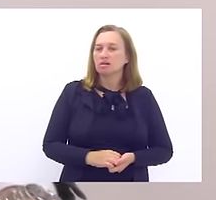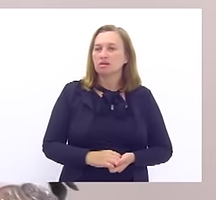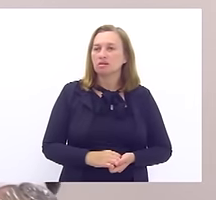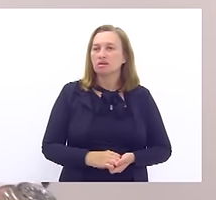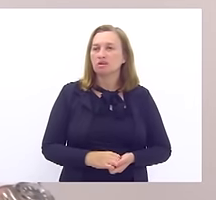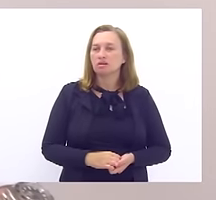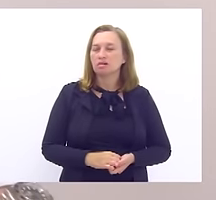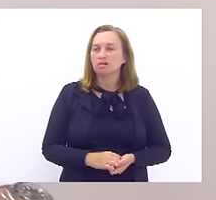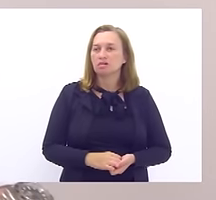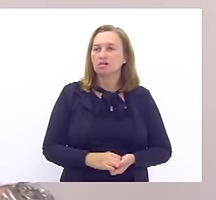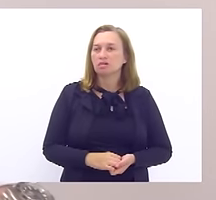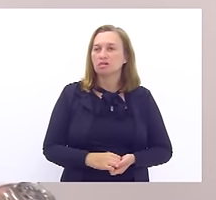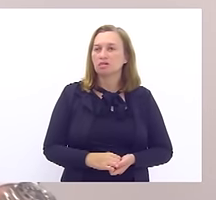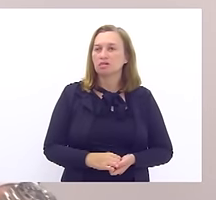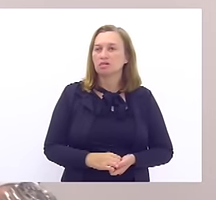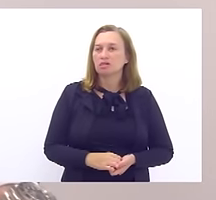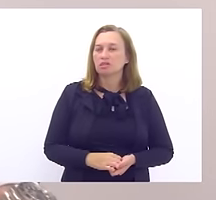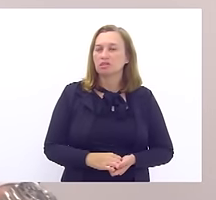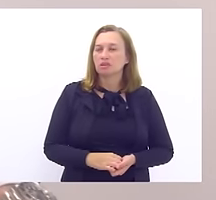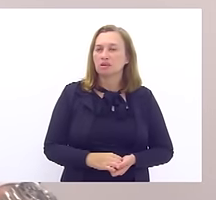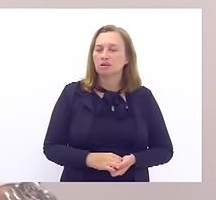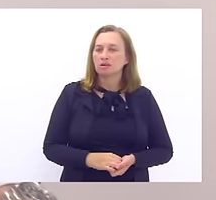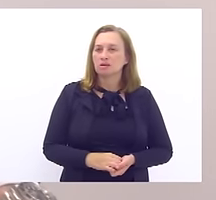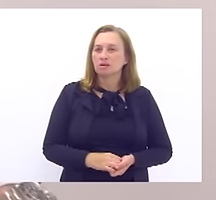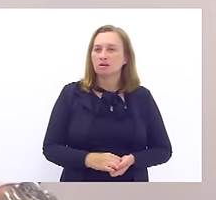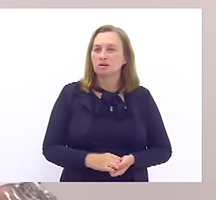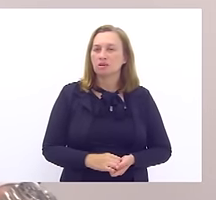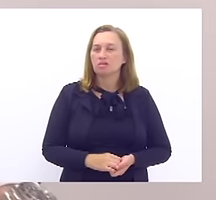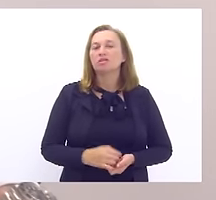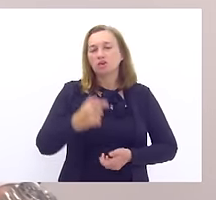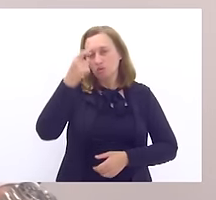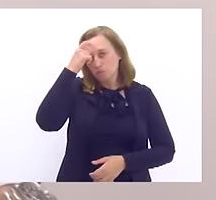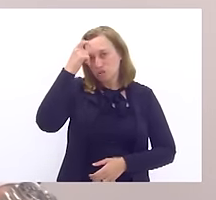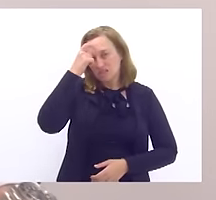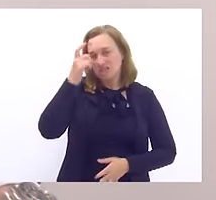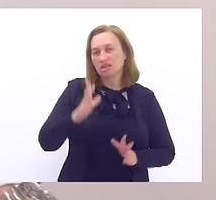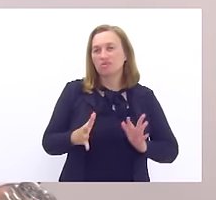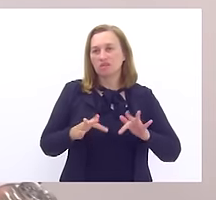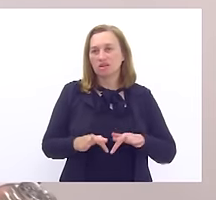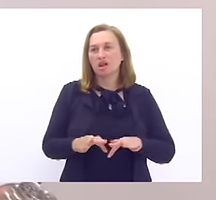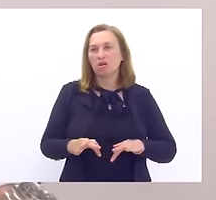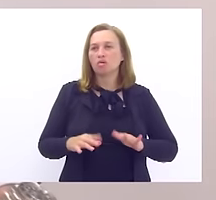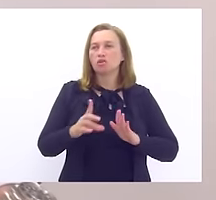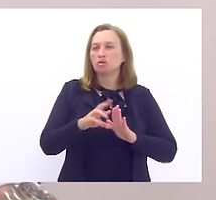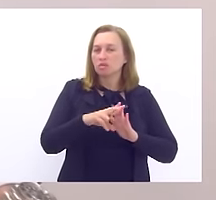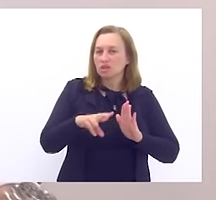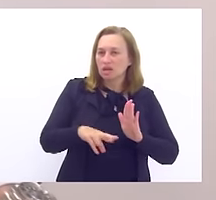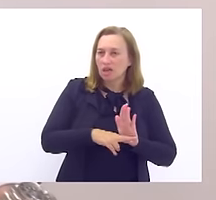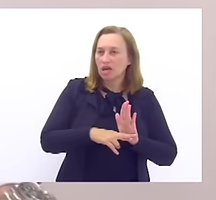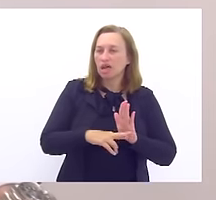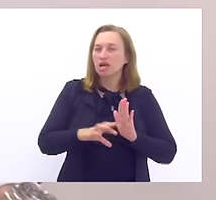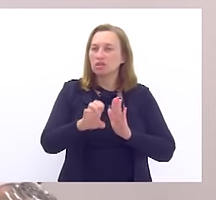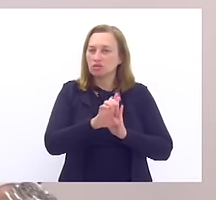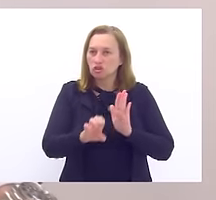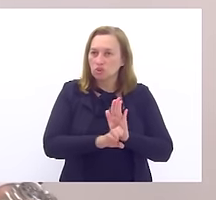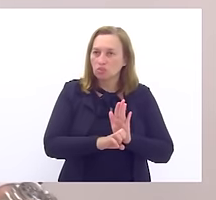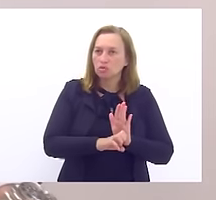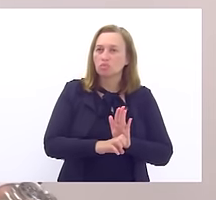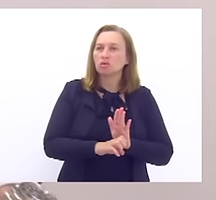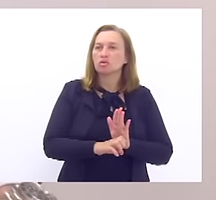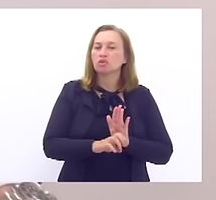E aí a gente poder chegar um consenso aí sobre os termos dessa estatuto que só Visa